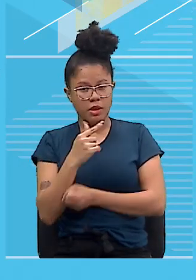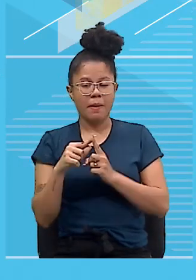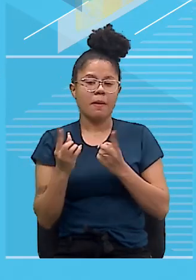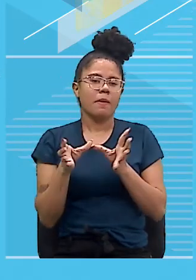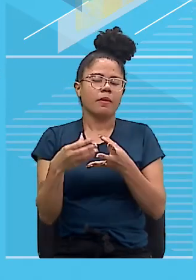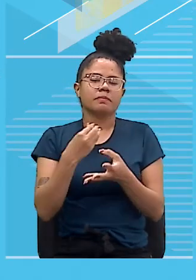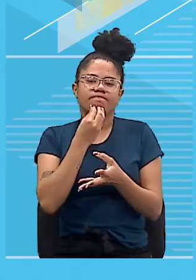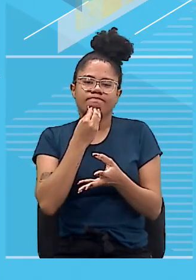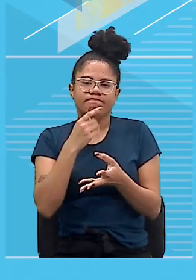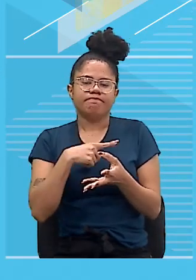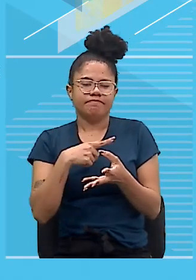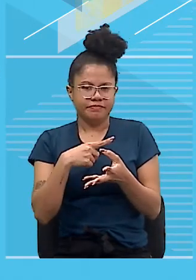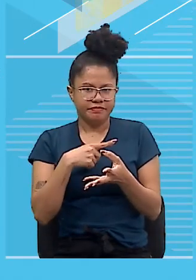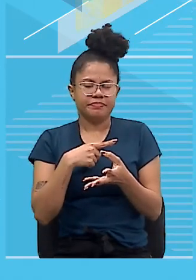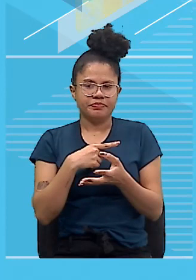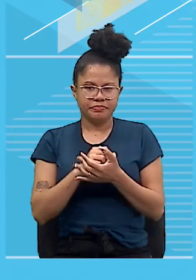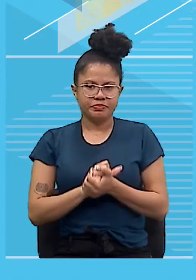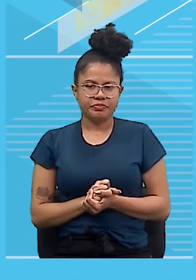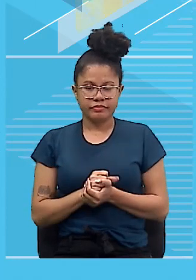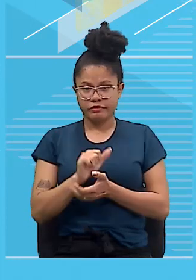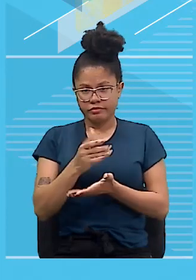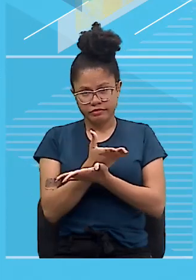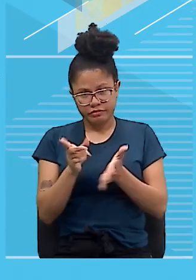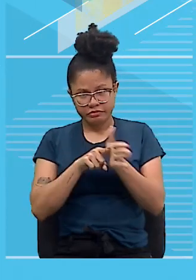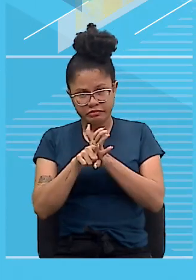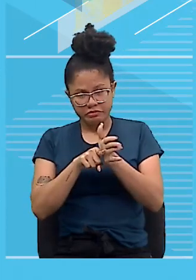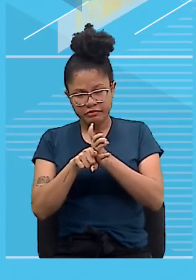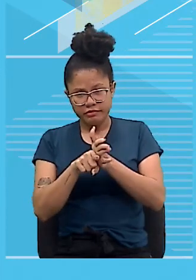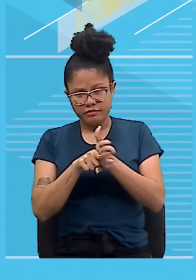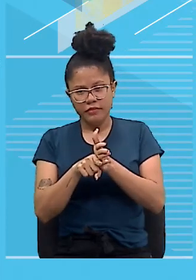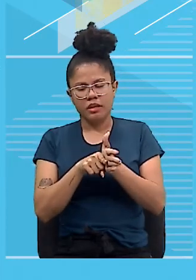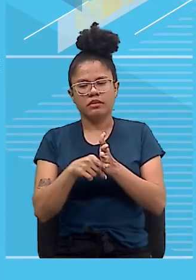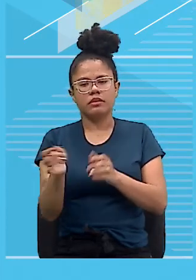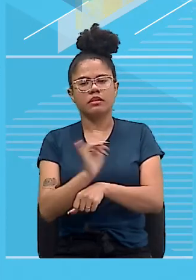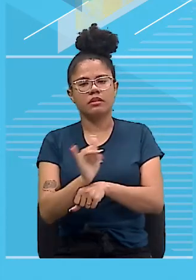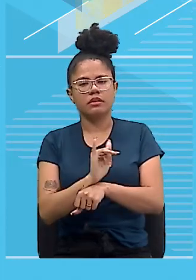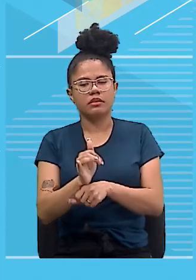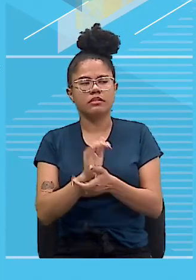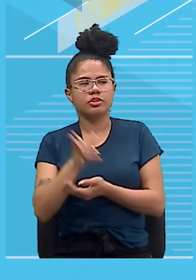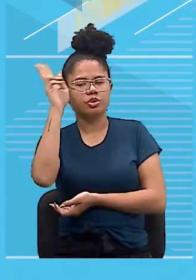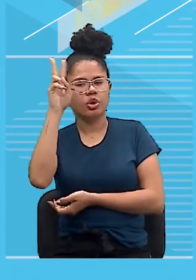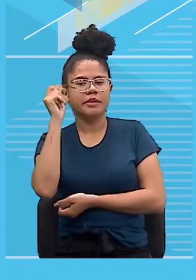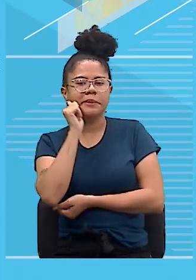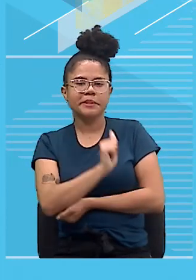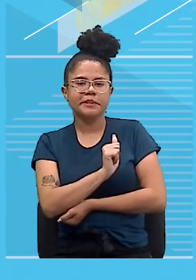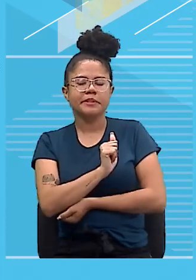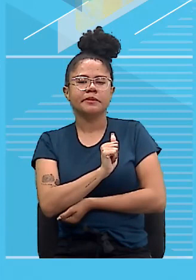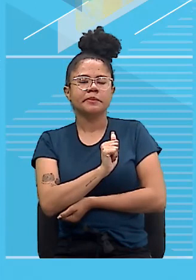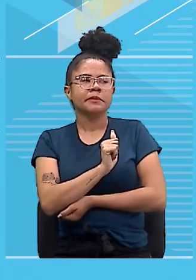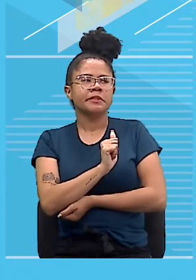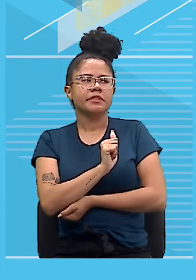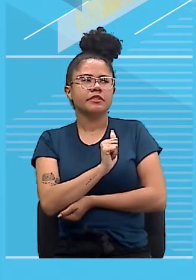ainda existe Se você correr para o YouTube e colocar a menina sequestrada na Nigéria cara não é só esse caso não